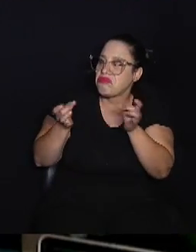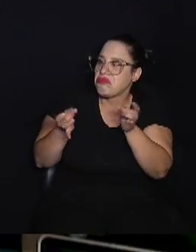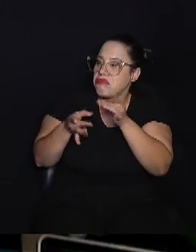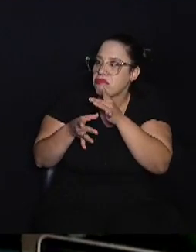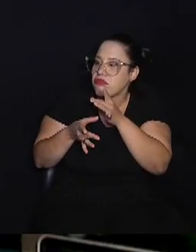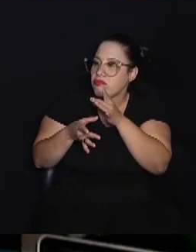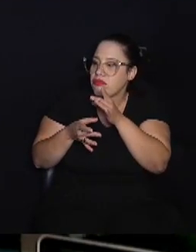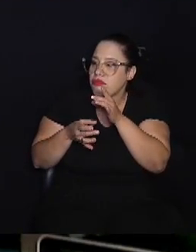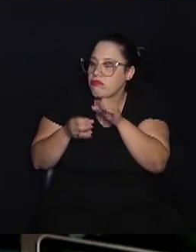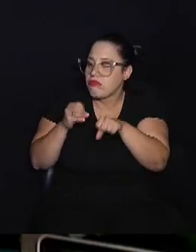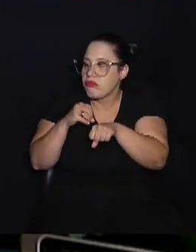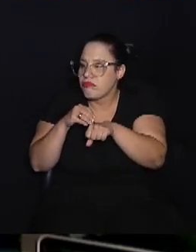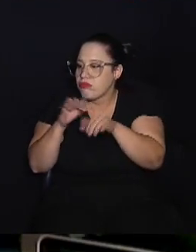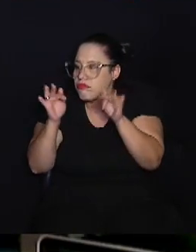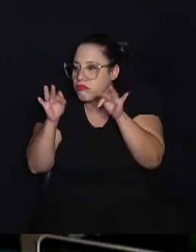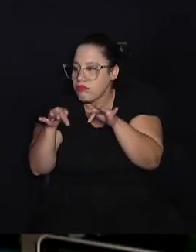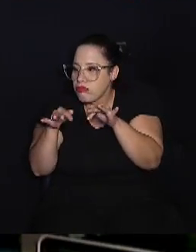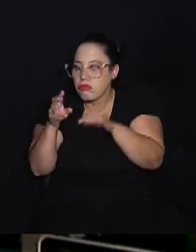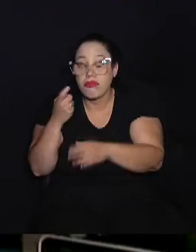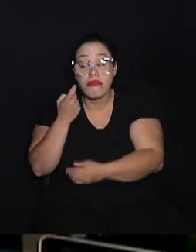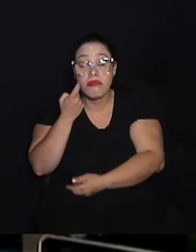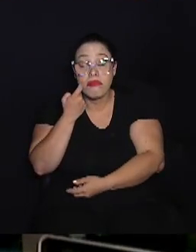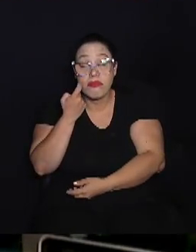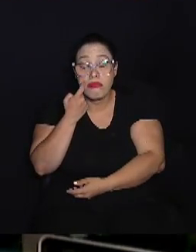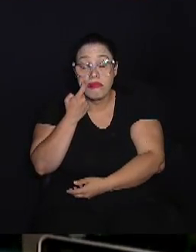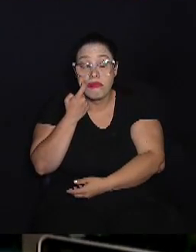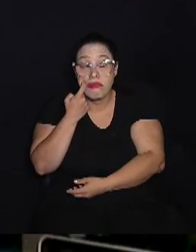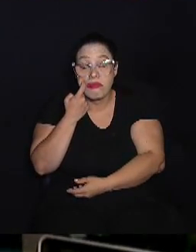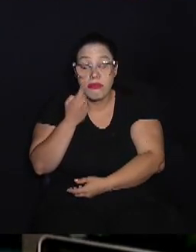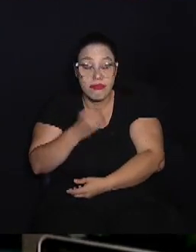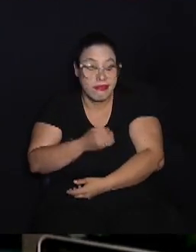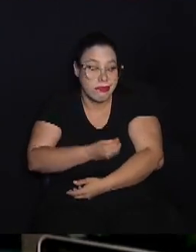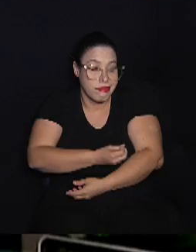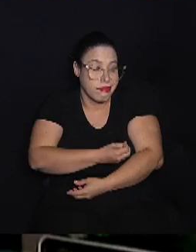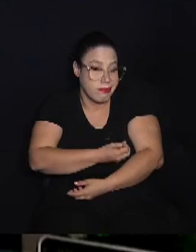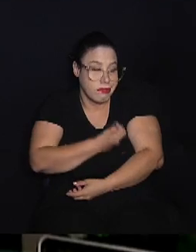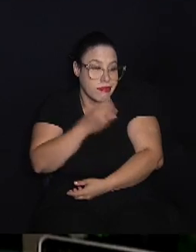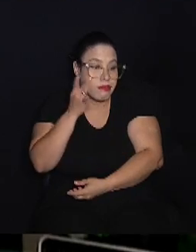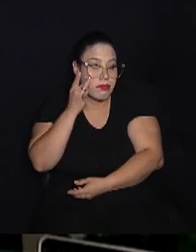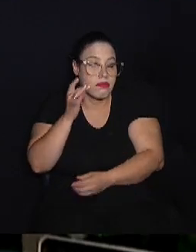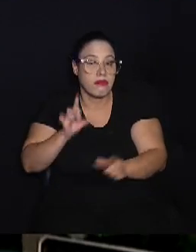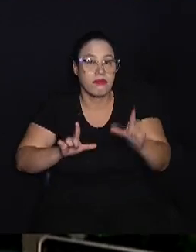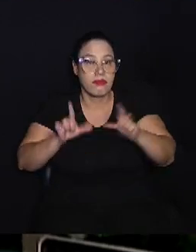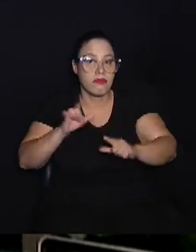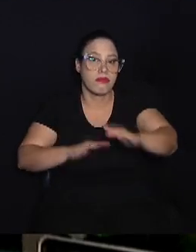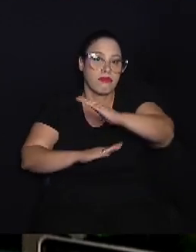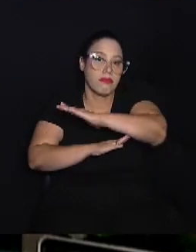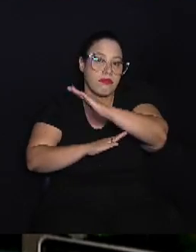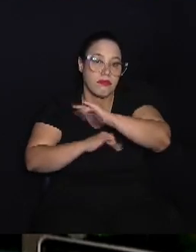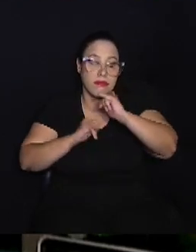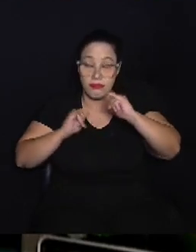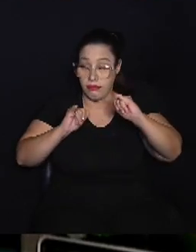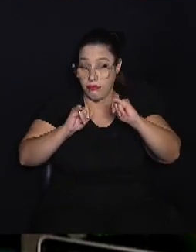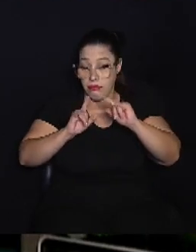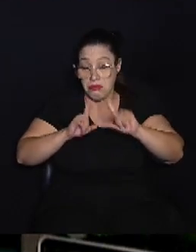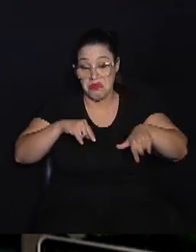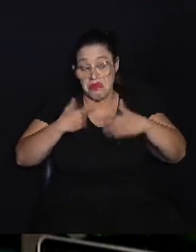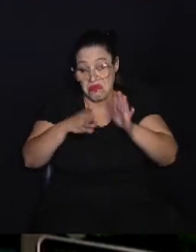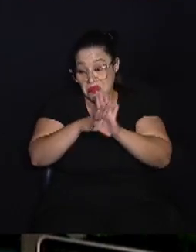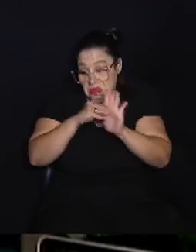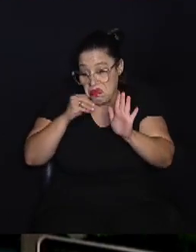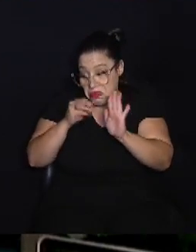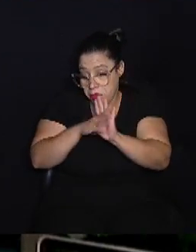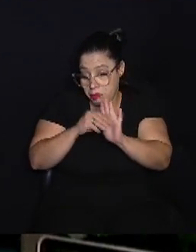As considerações finais nesta sexta-feira? Estamos no Câmara Notícia. O que a gente tem nos modelos é